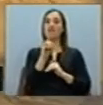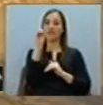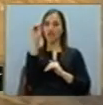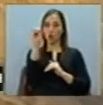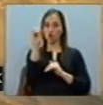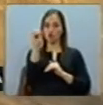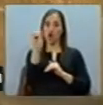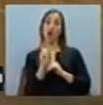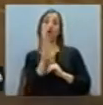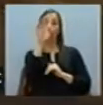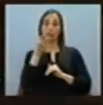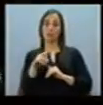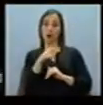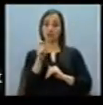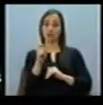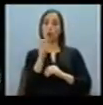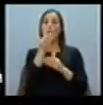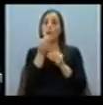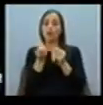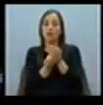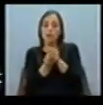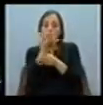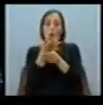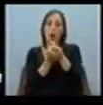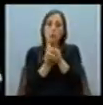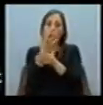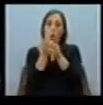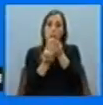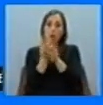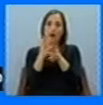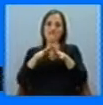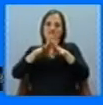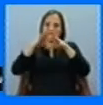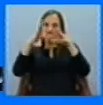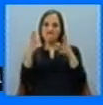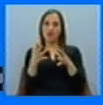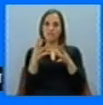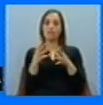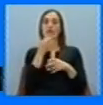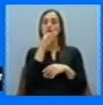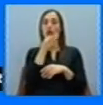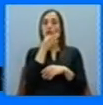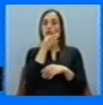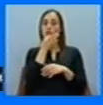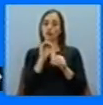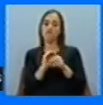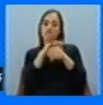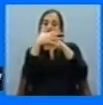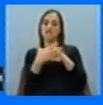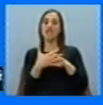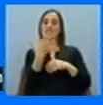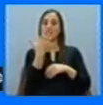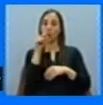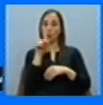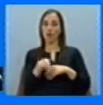O material que foi expelido criou uma massa tão grande, estamos a falar de uma estrutura que teve cerca de 5.000 quilómetros